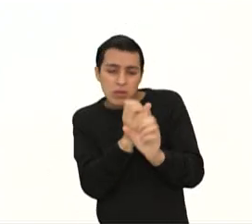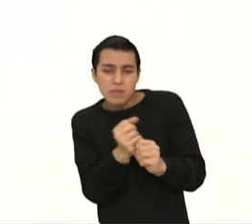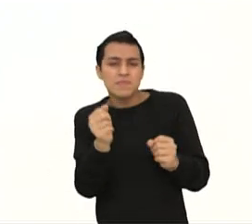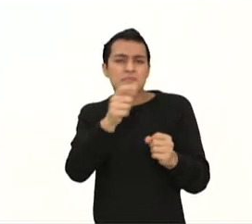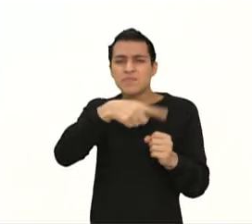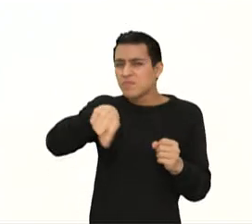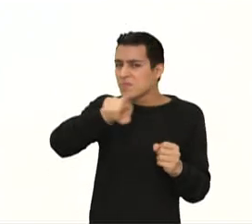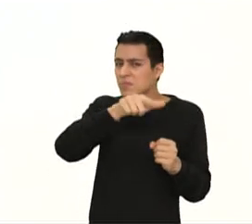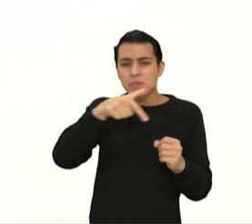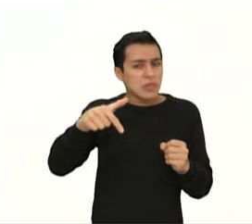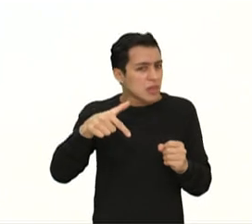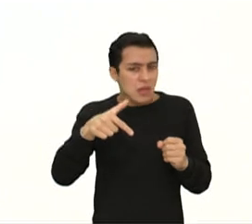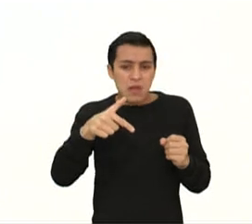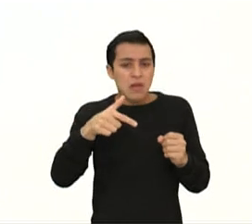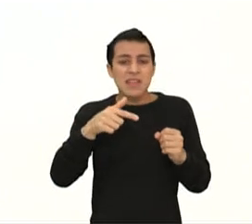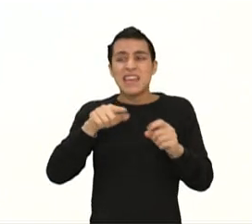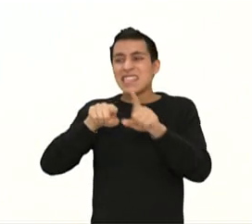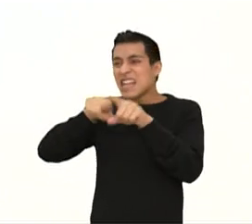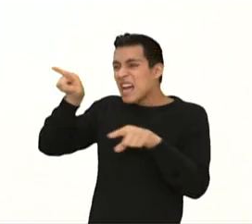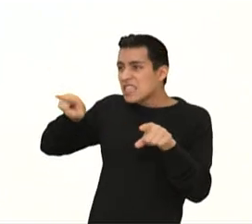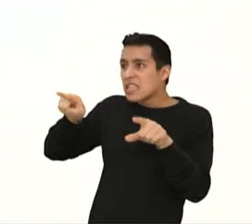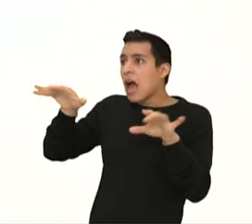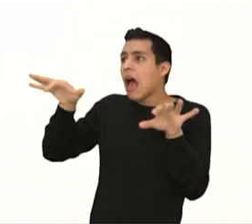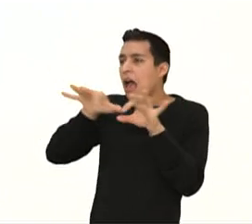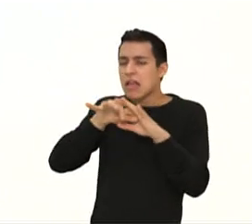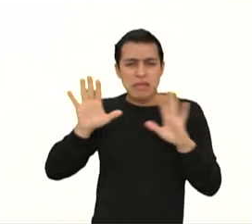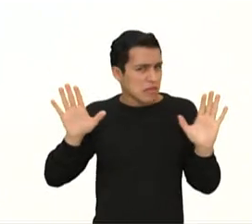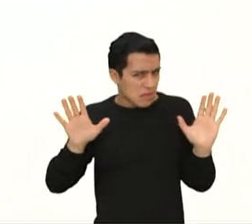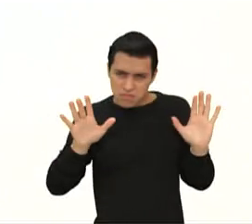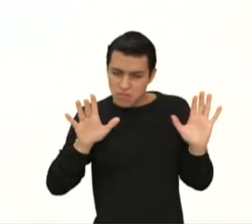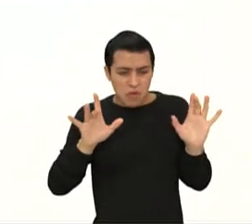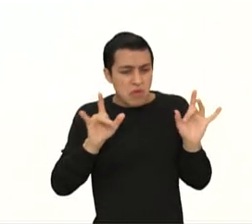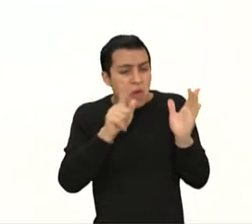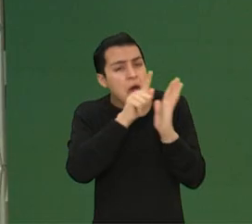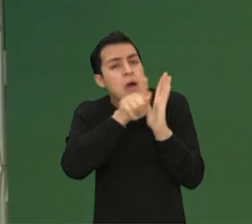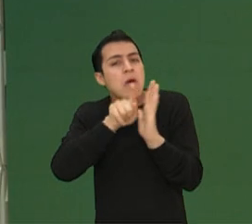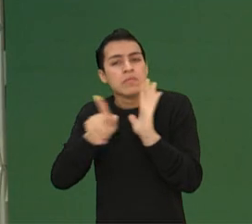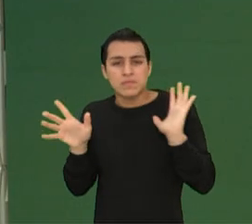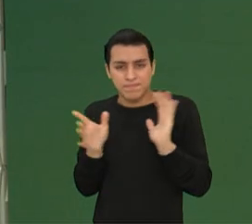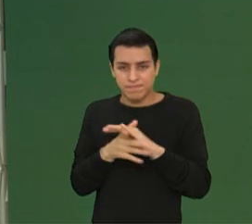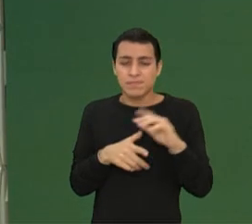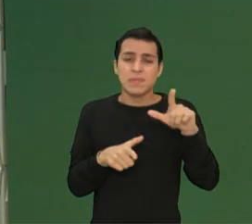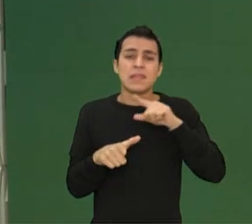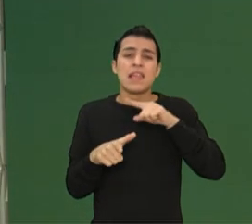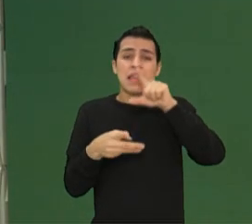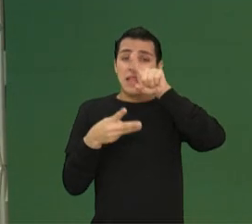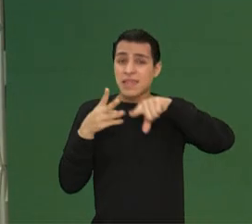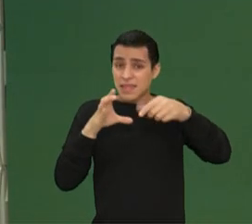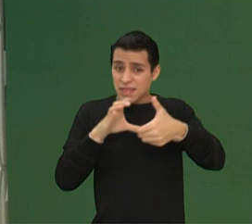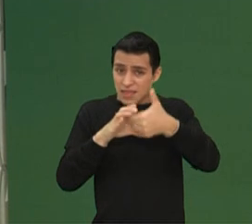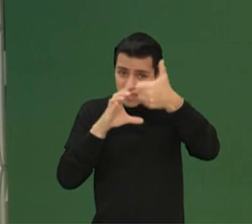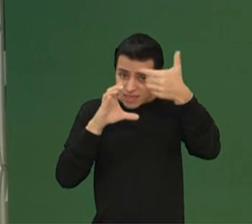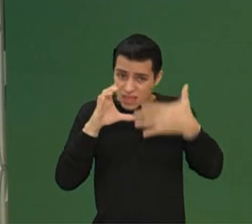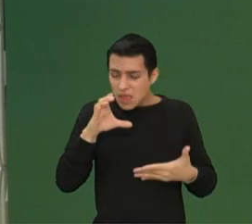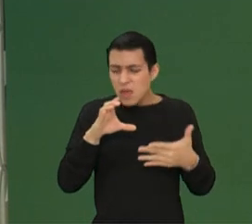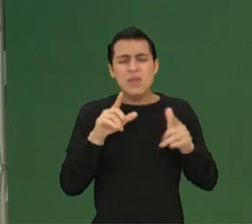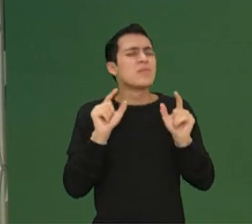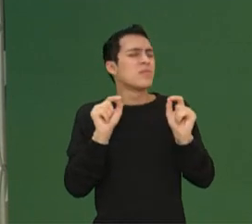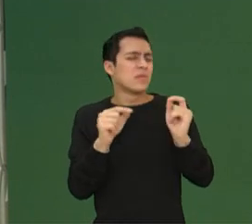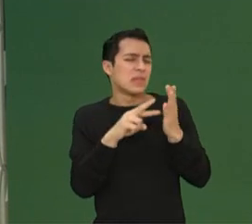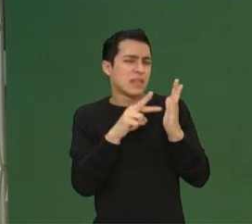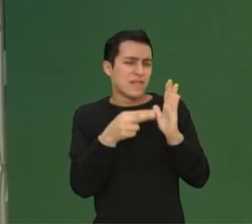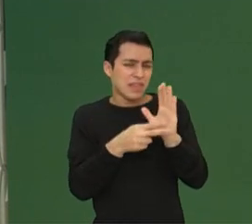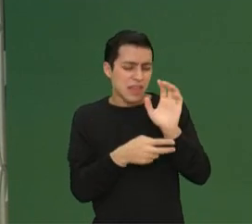possuem validade estatística. Certo? Nós temos aqui três características da